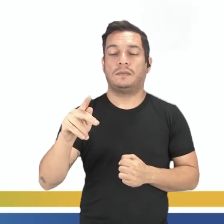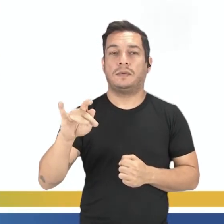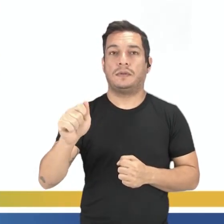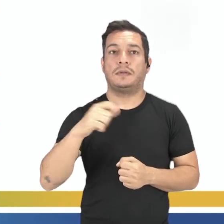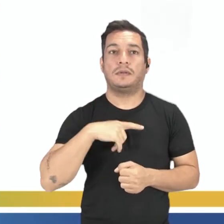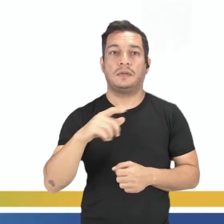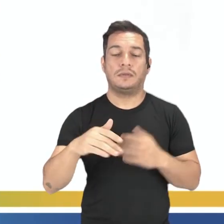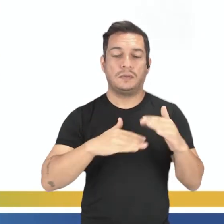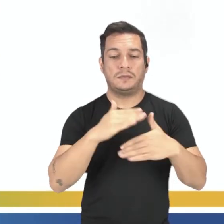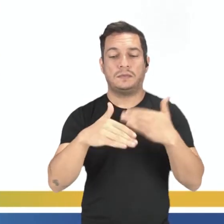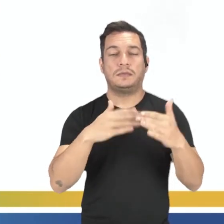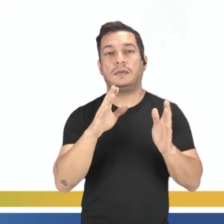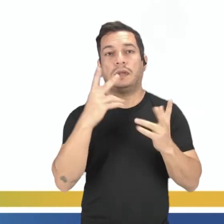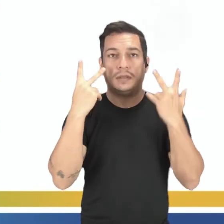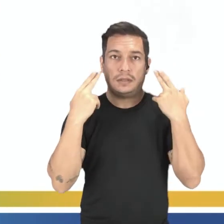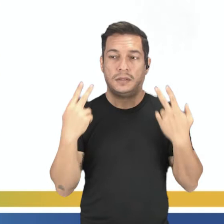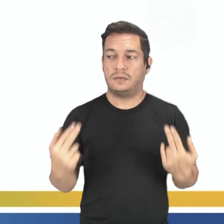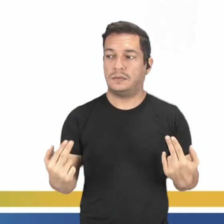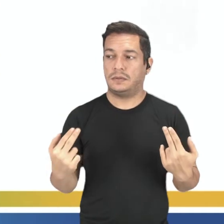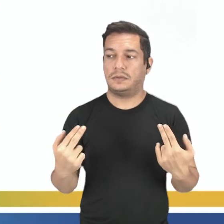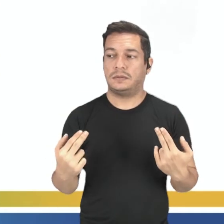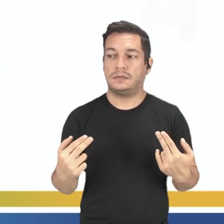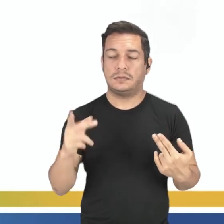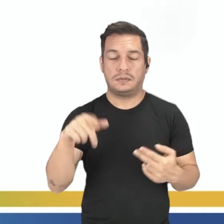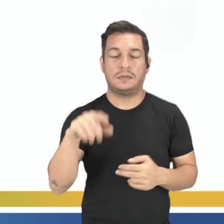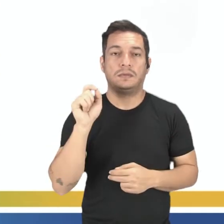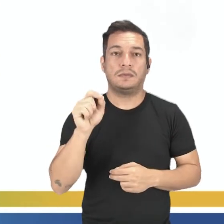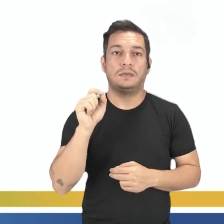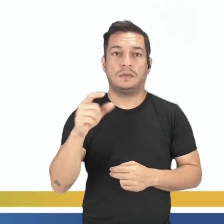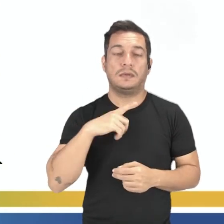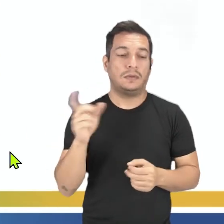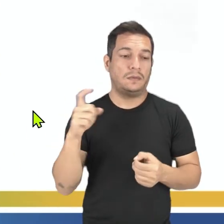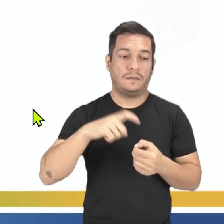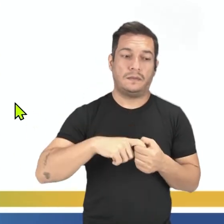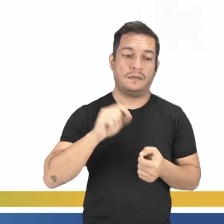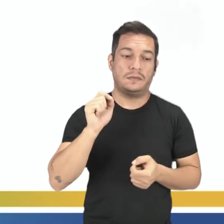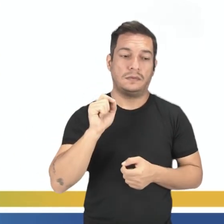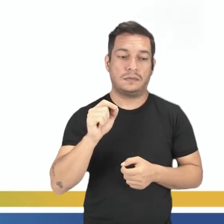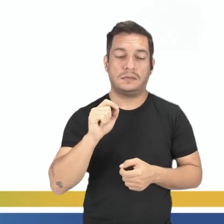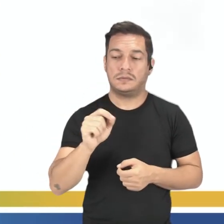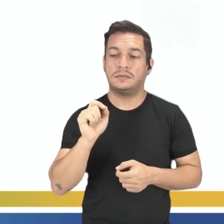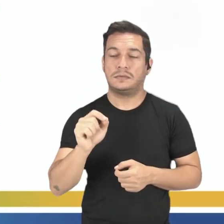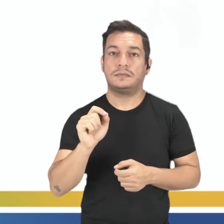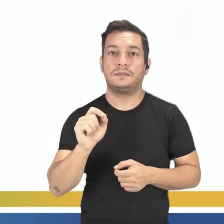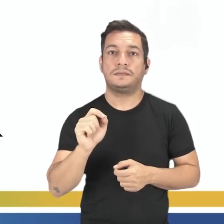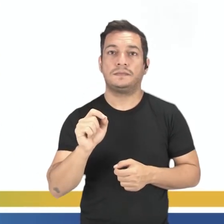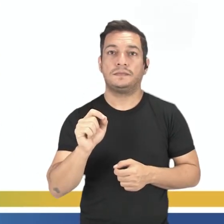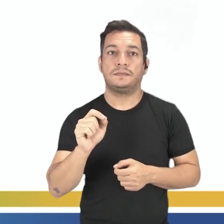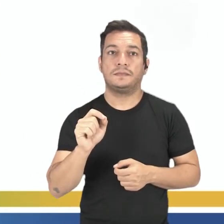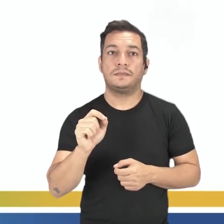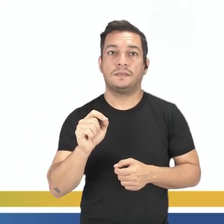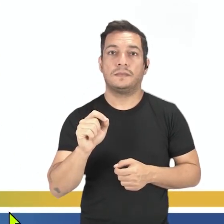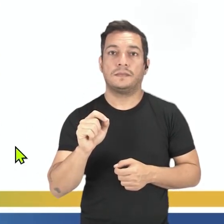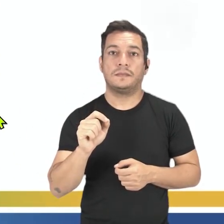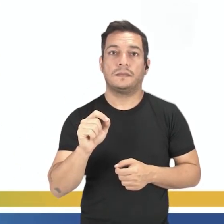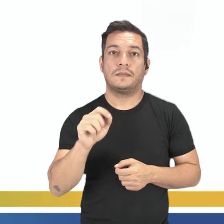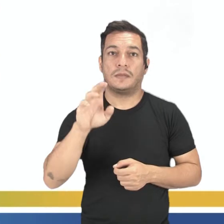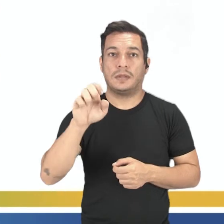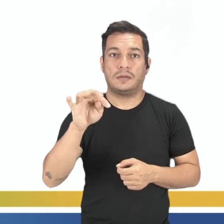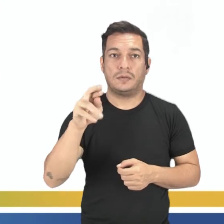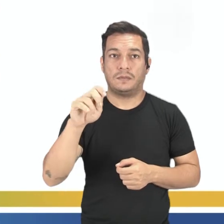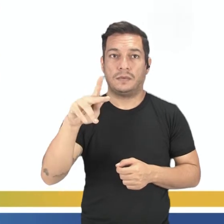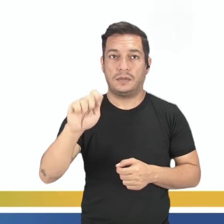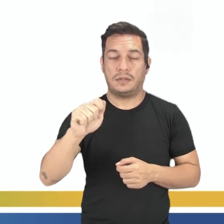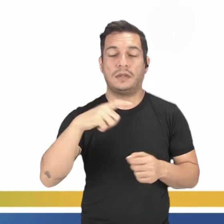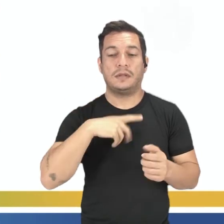os processos naturais irreversíveis, que é aquele que não tem volta, de forma espontânea, né? A entropia do